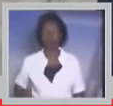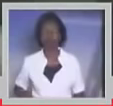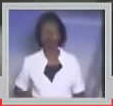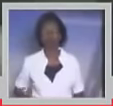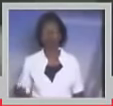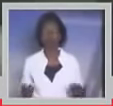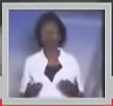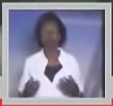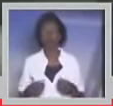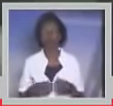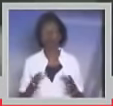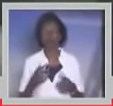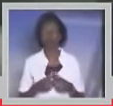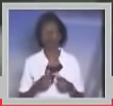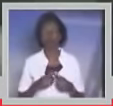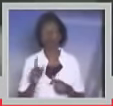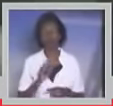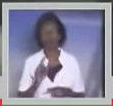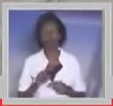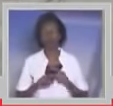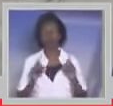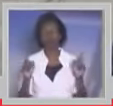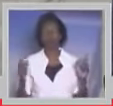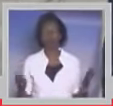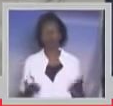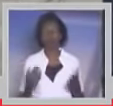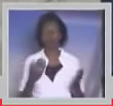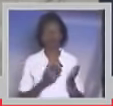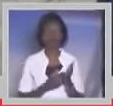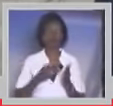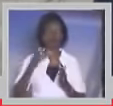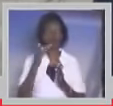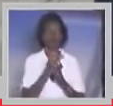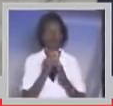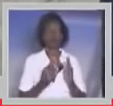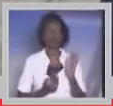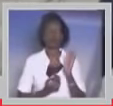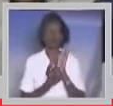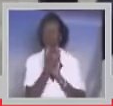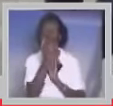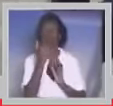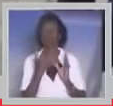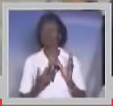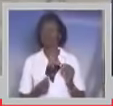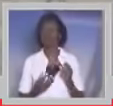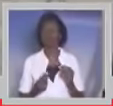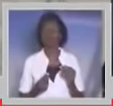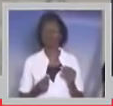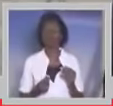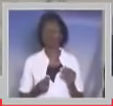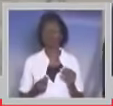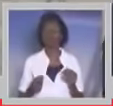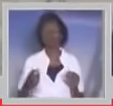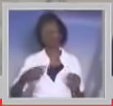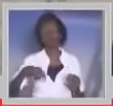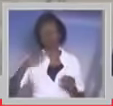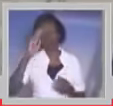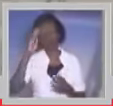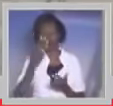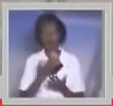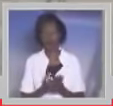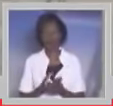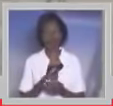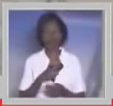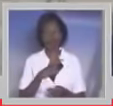de hoje que isso vem acontecendo mas agora aumentou uma forma absurda tão tudo nos leva a crer que há uma